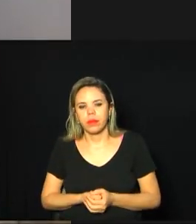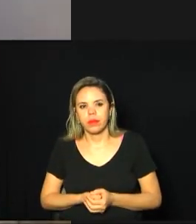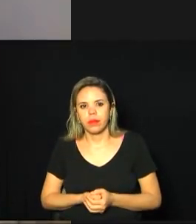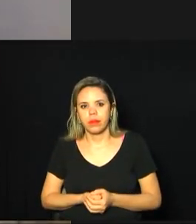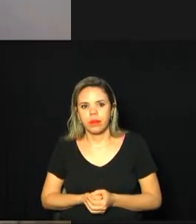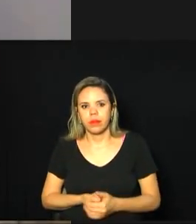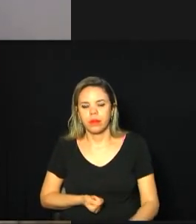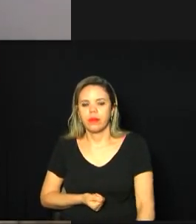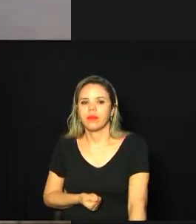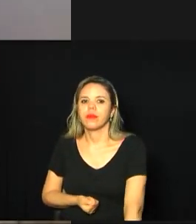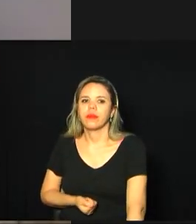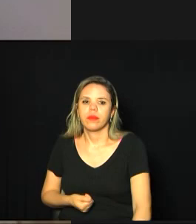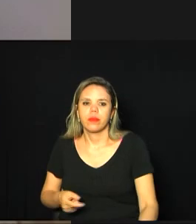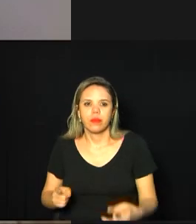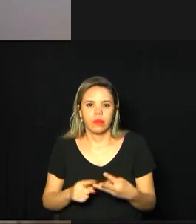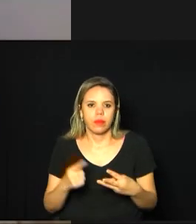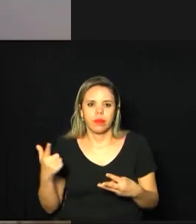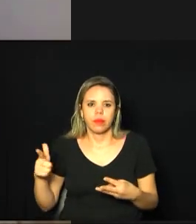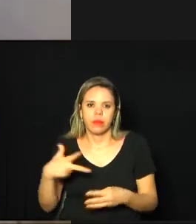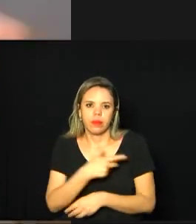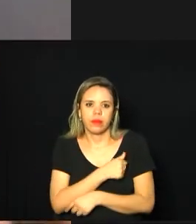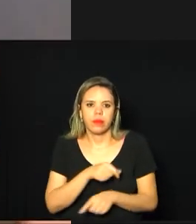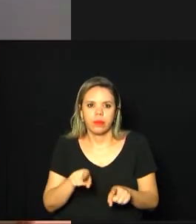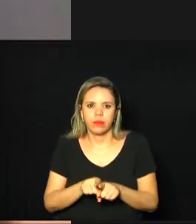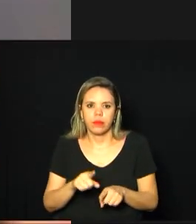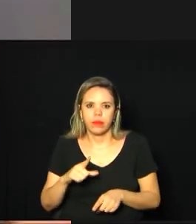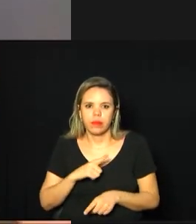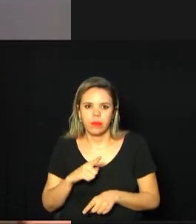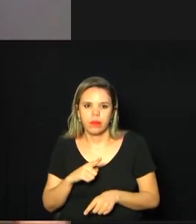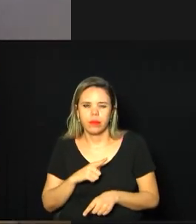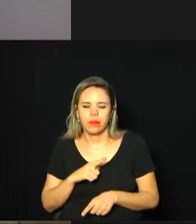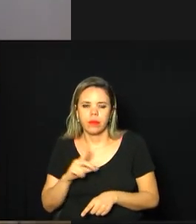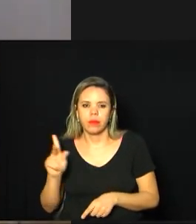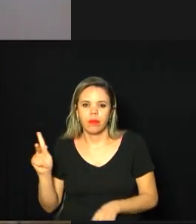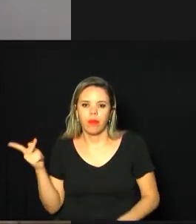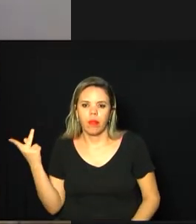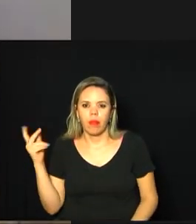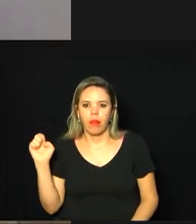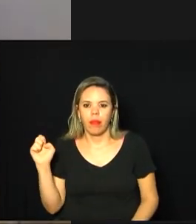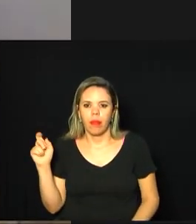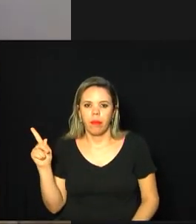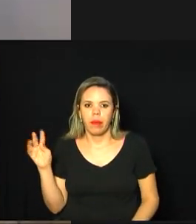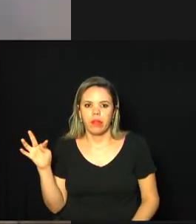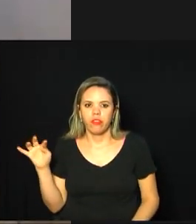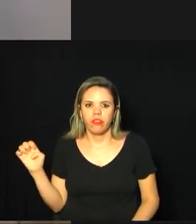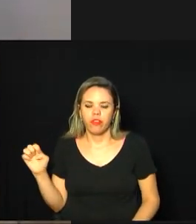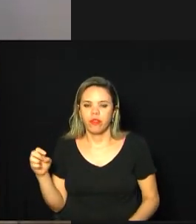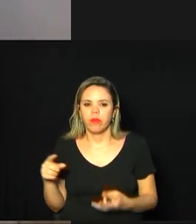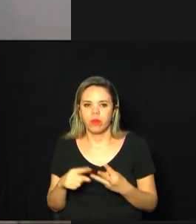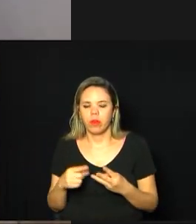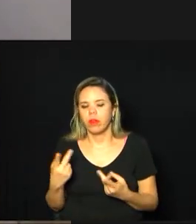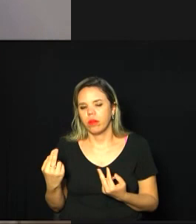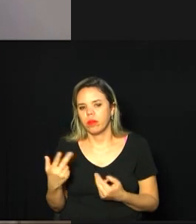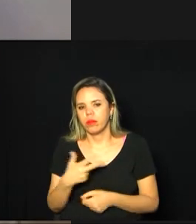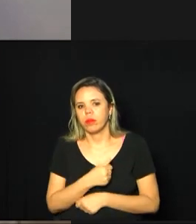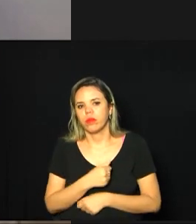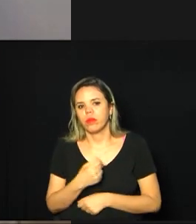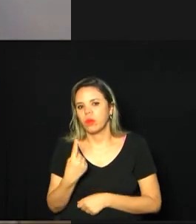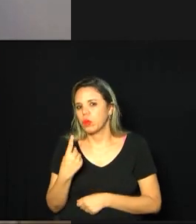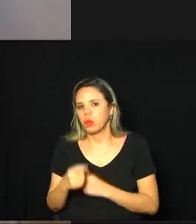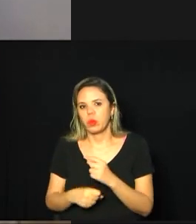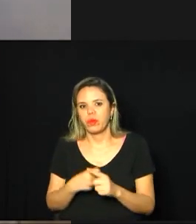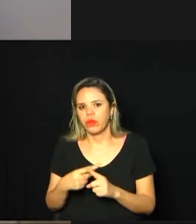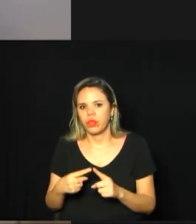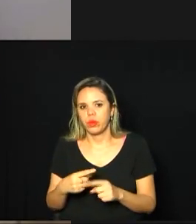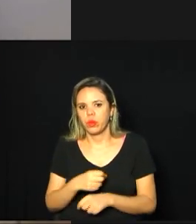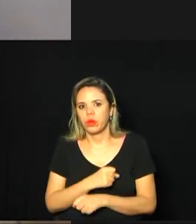ou seja, uma terceira dose, como outras vacinas têm, como a hepatite, né, são 3 doses, ou se vai ser uma vacina anual, por exemplo,